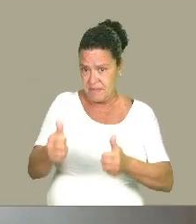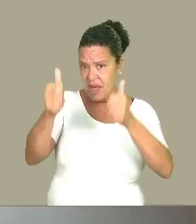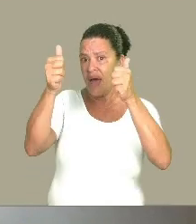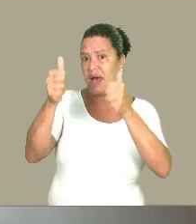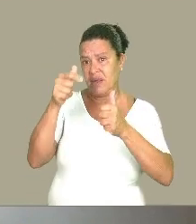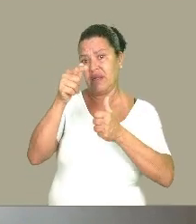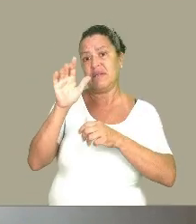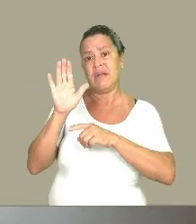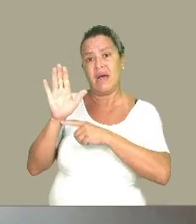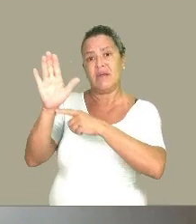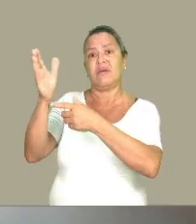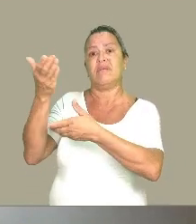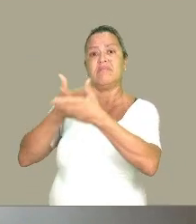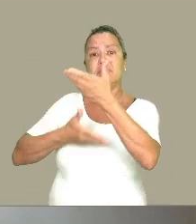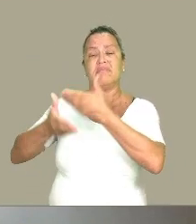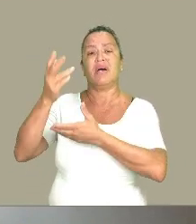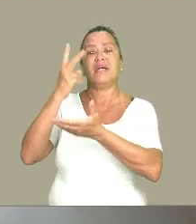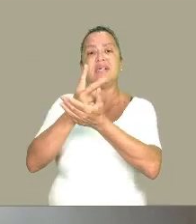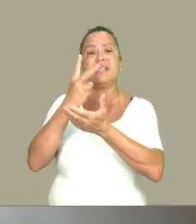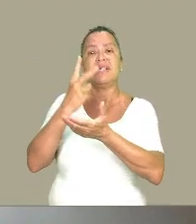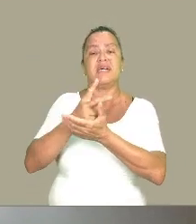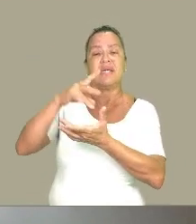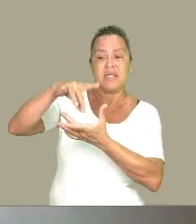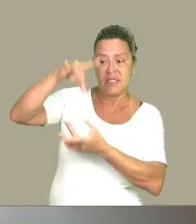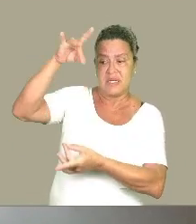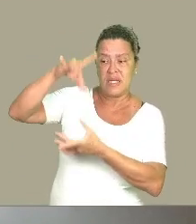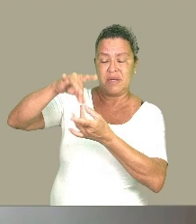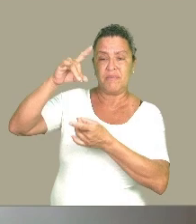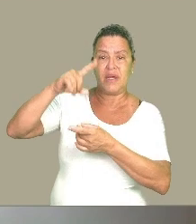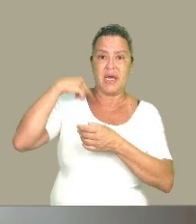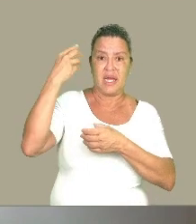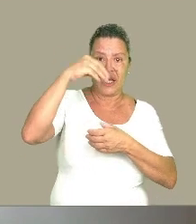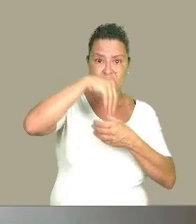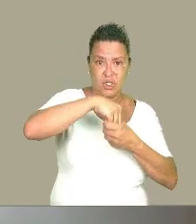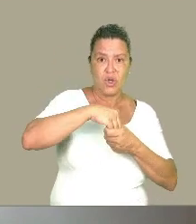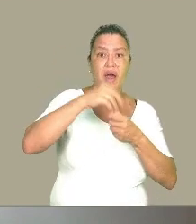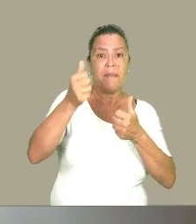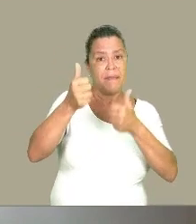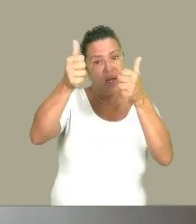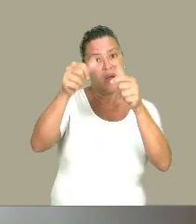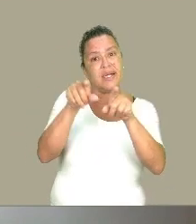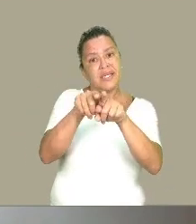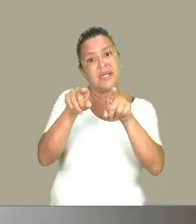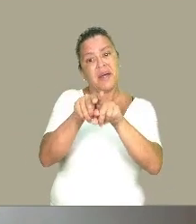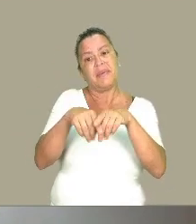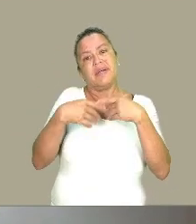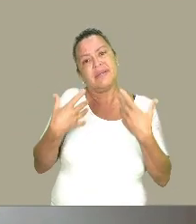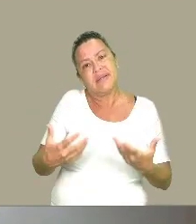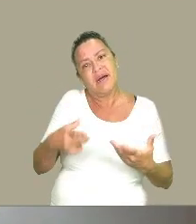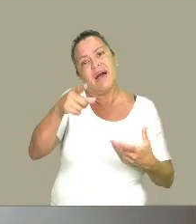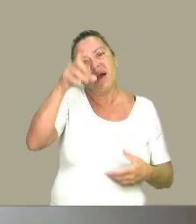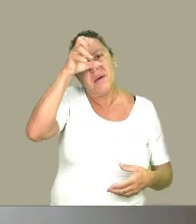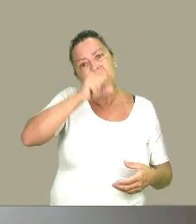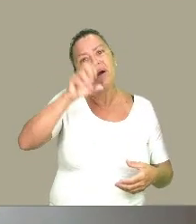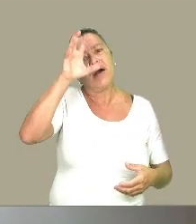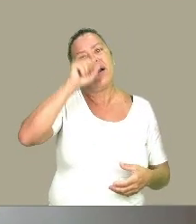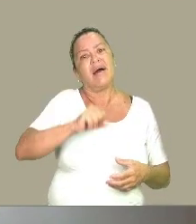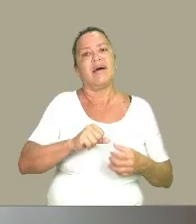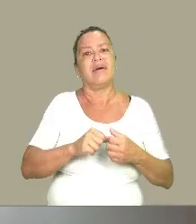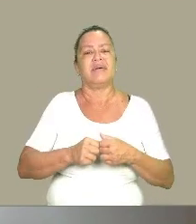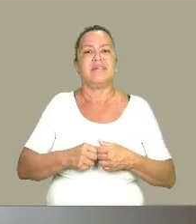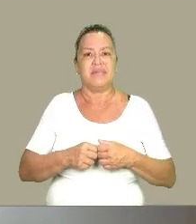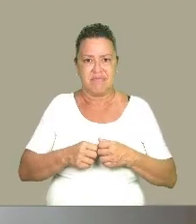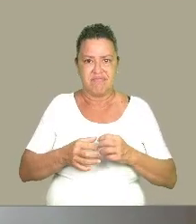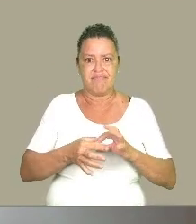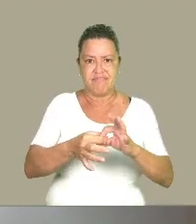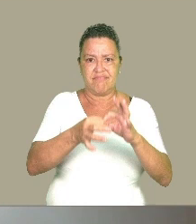gente está colaborando para que todos esses espíritos ao nosso redor também se melhorem. Então, é um aprendizado conjunto, é o conceito